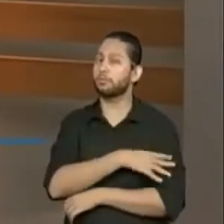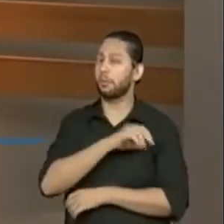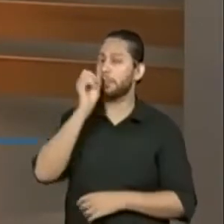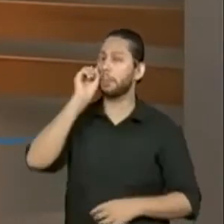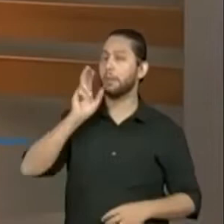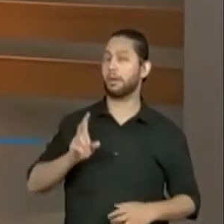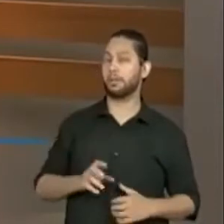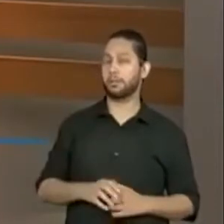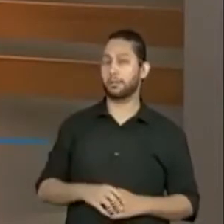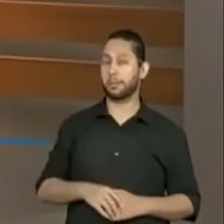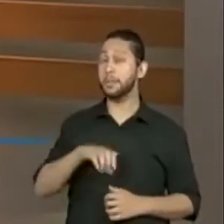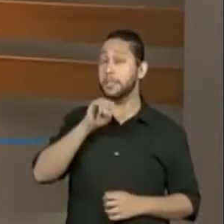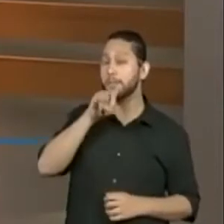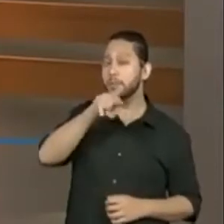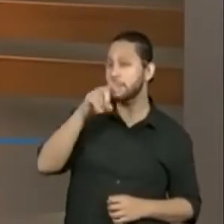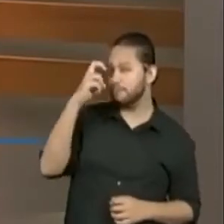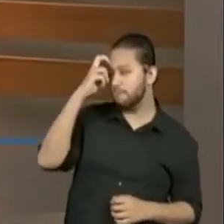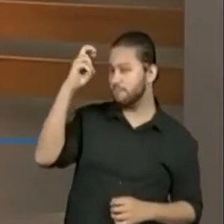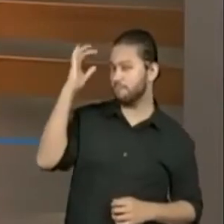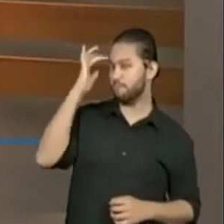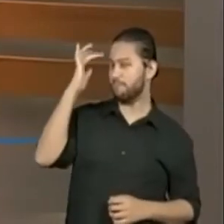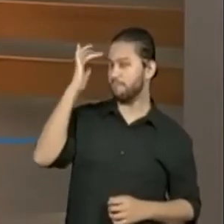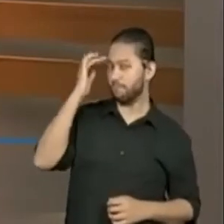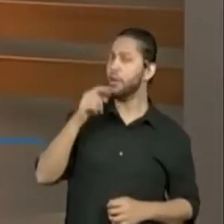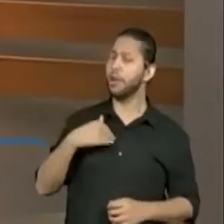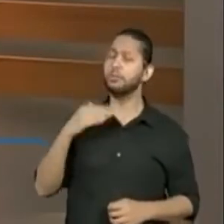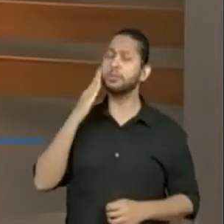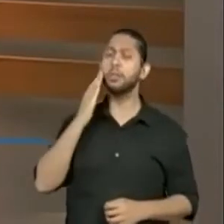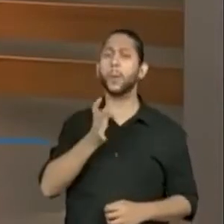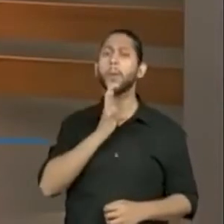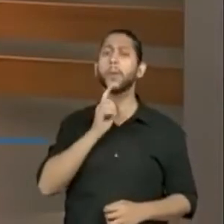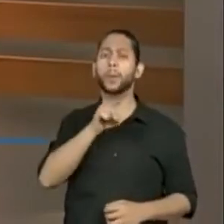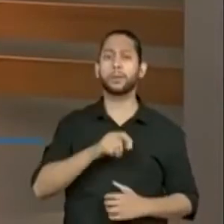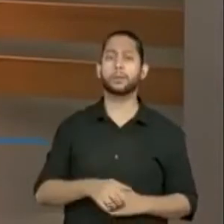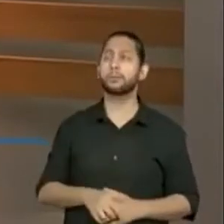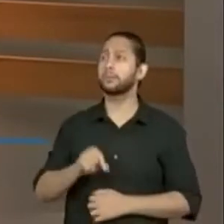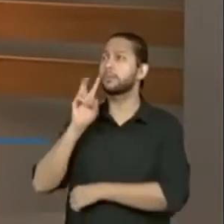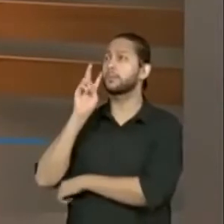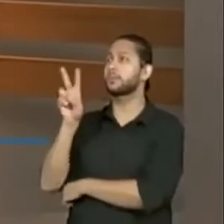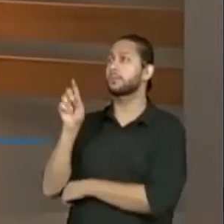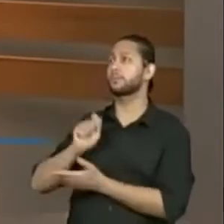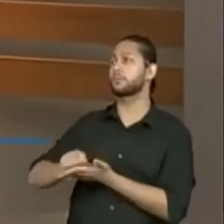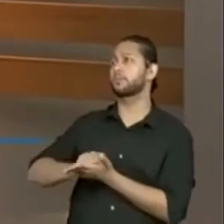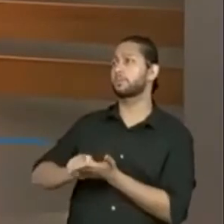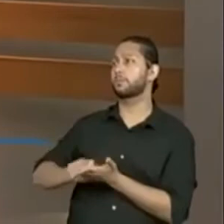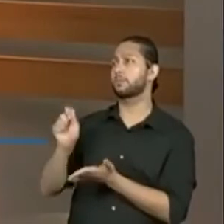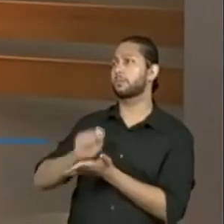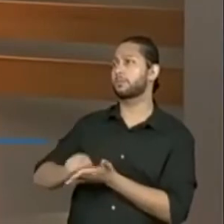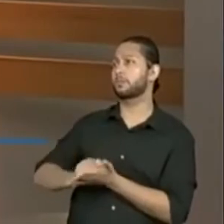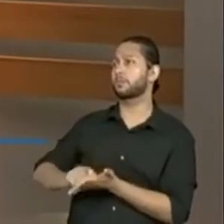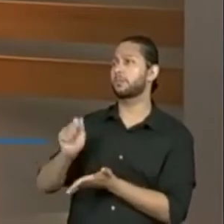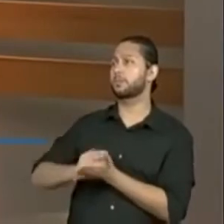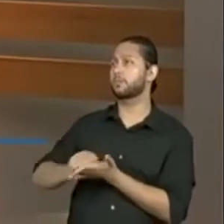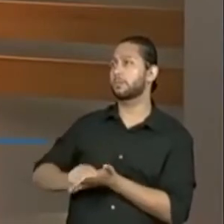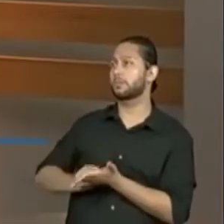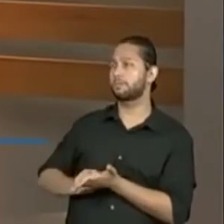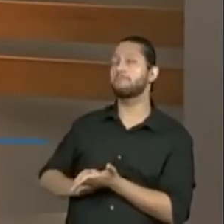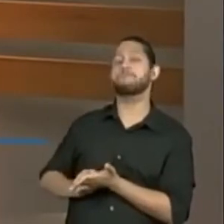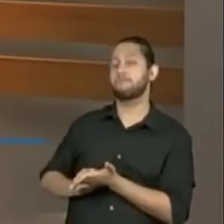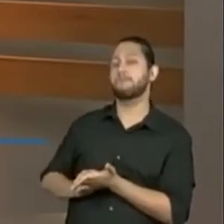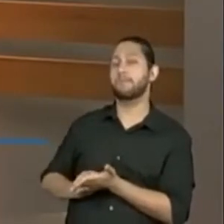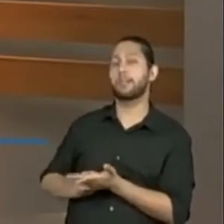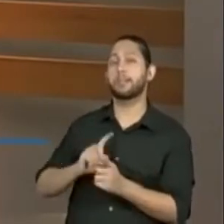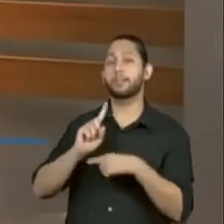aquele aluno espertinho que a gente sabe que tem aí ele ia fazer o que ele anotar minha ideia ia